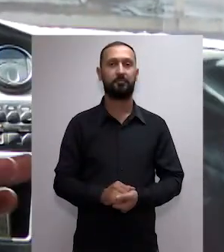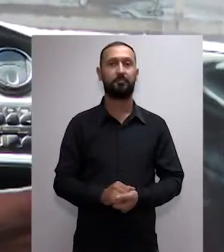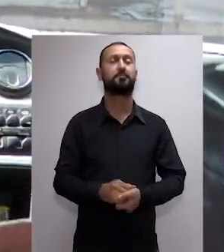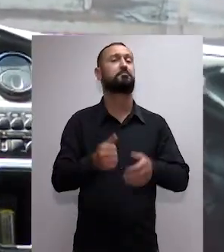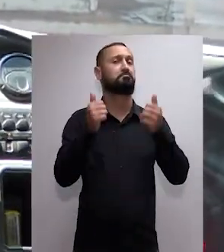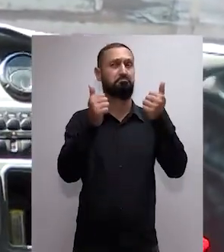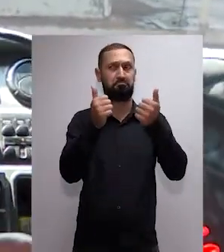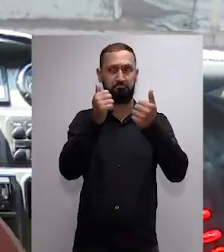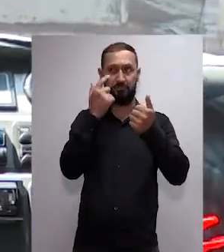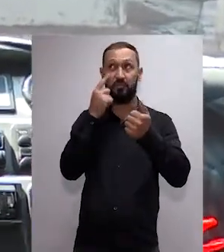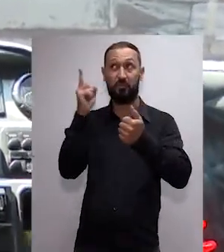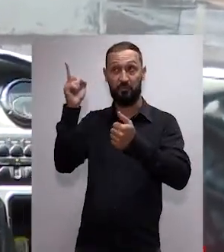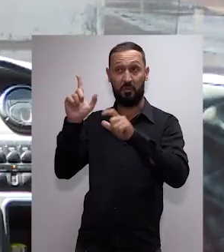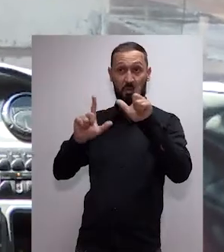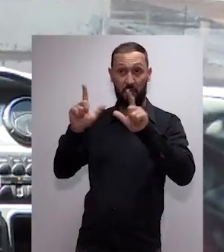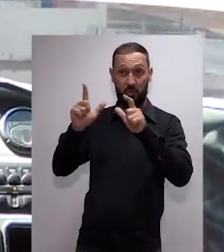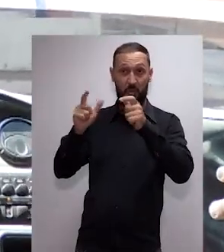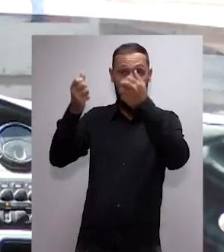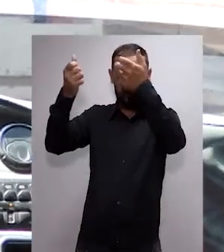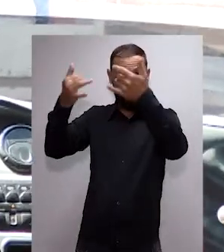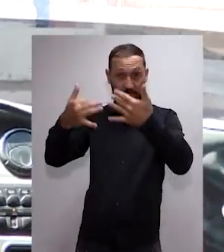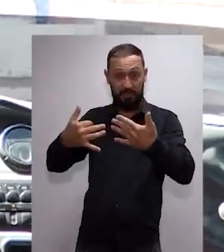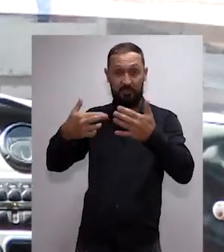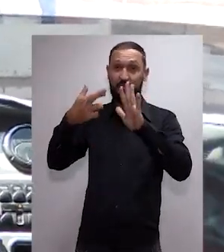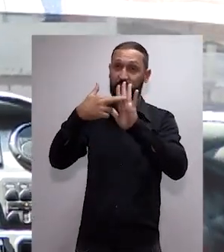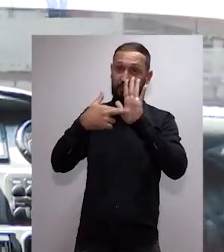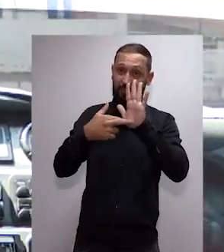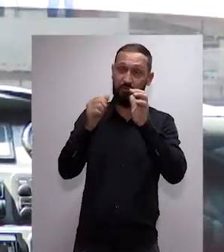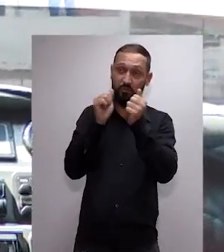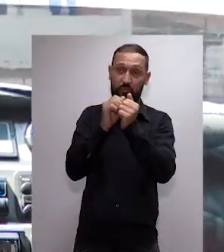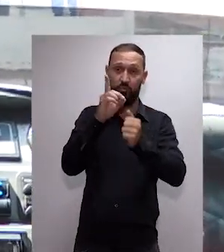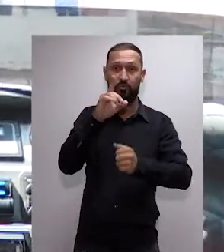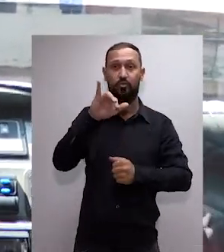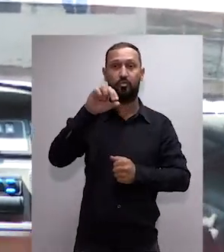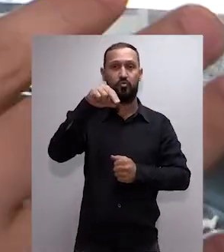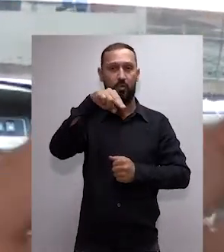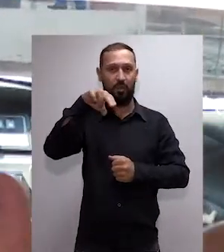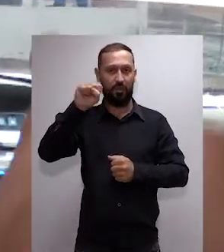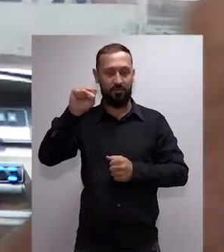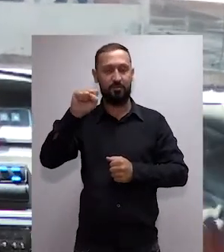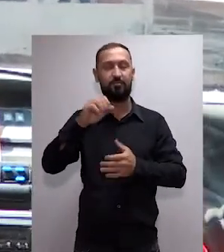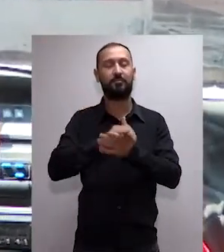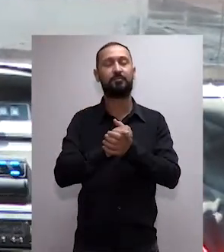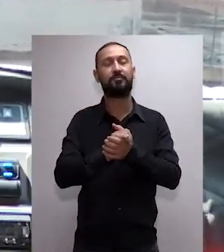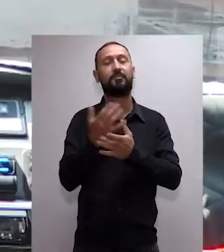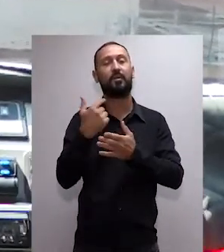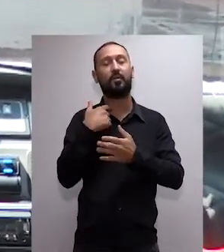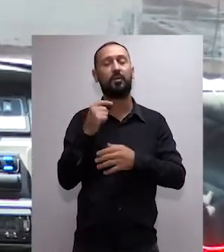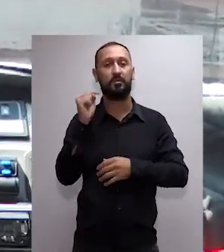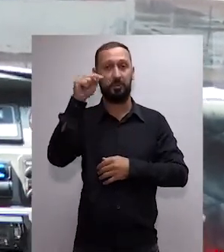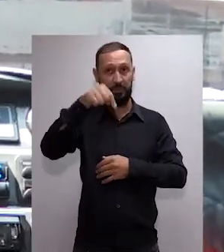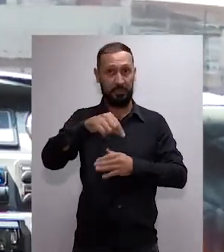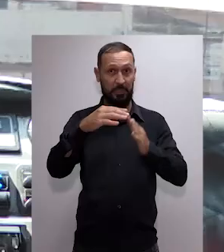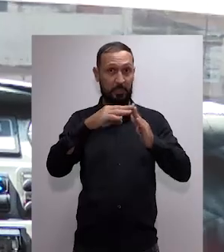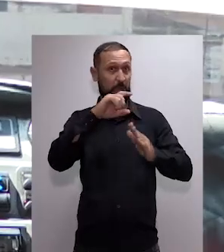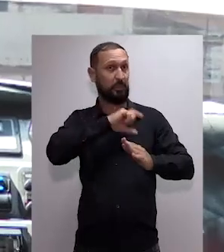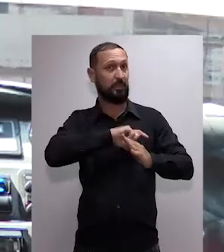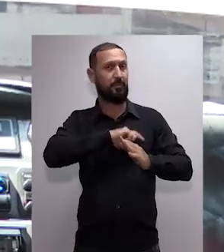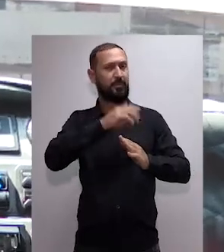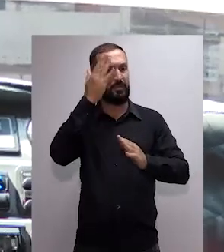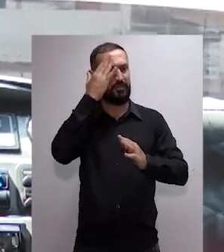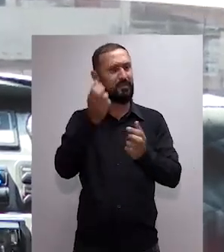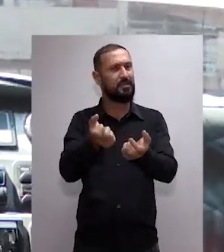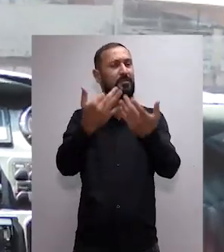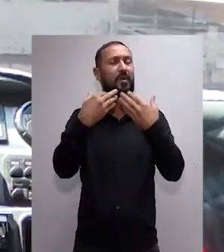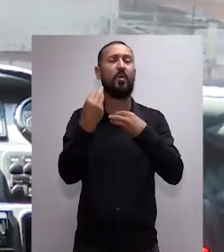Beleza, então agora a gente já viu a parte teórica com o Jones, né, durante a entrevista, e agora a gente veio aqui no Detran para saber como que